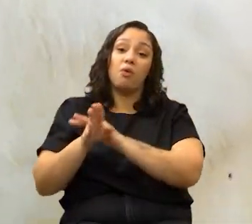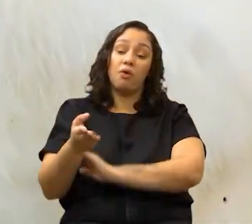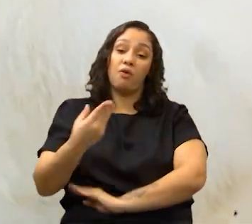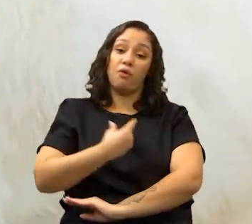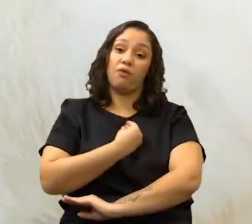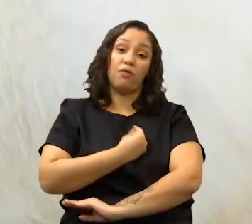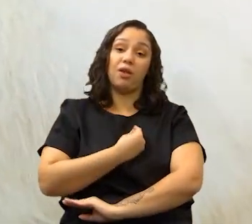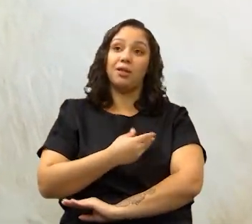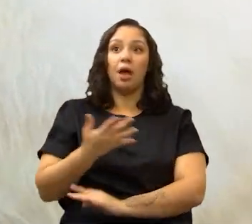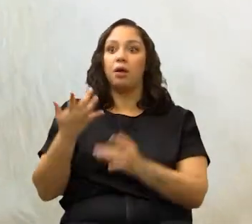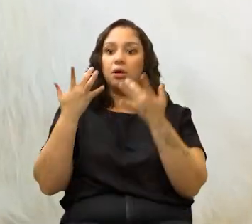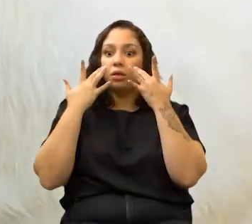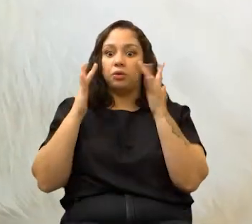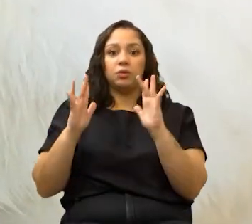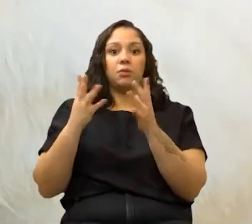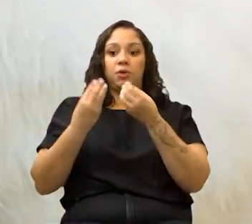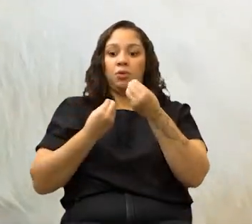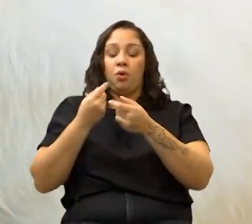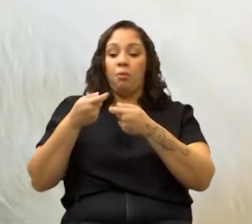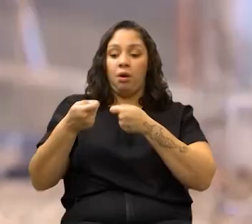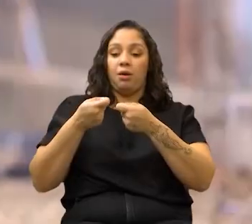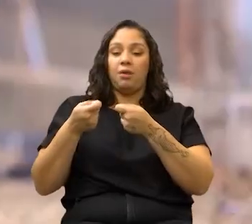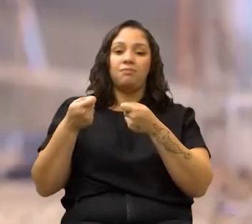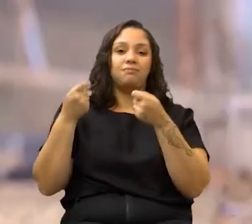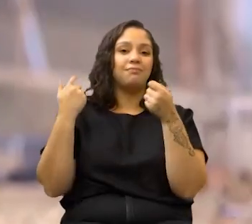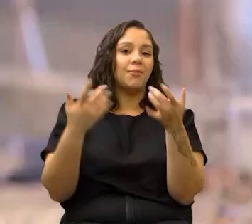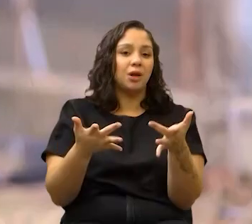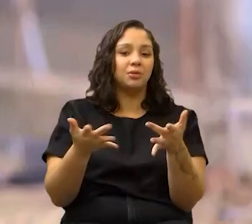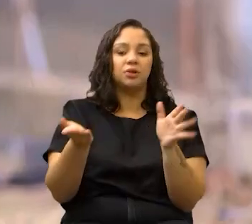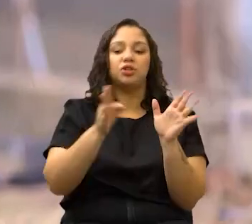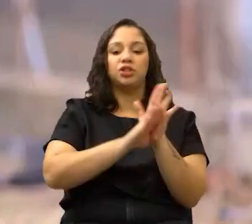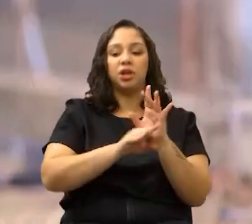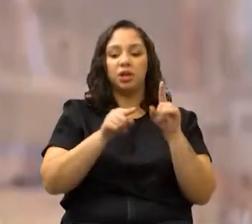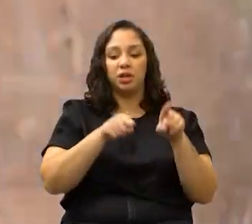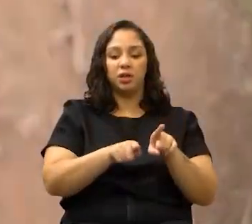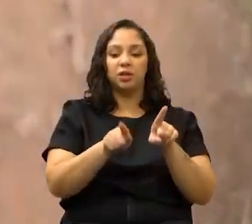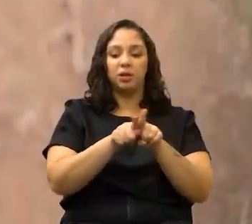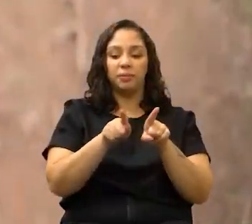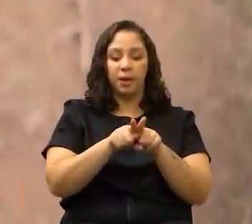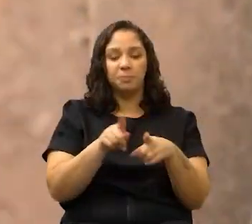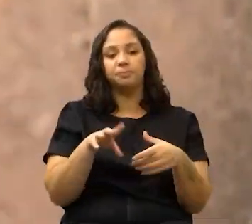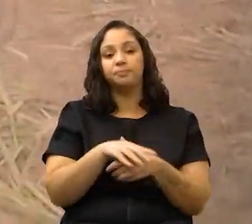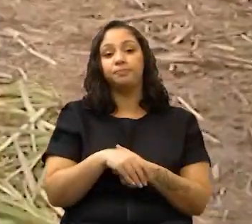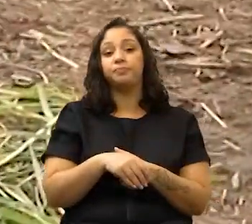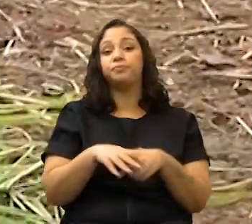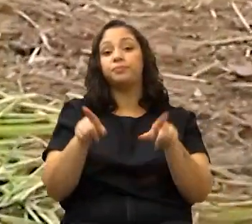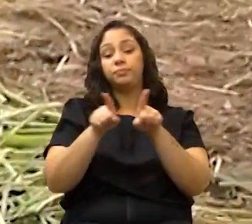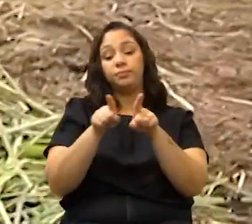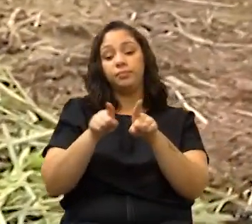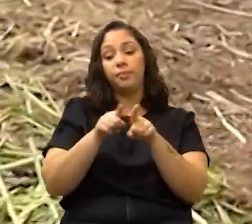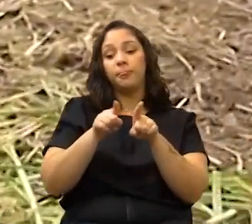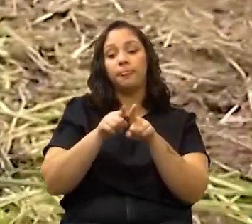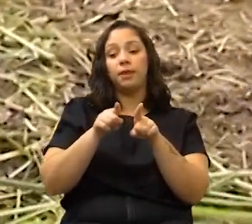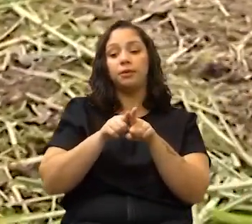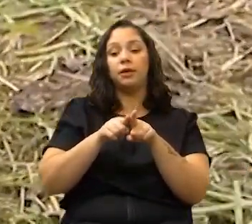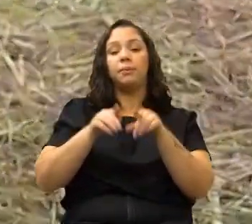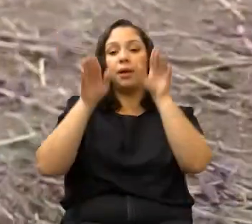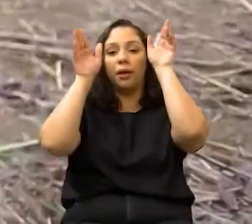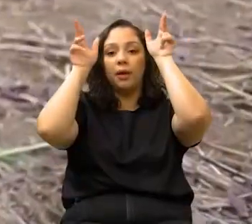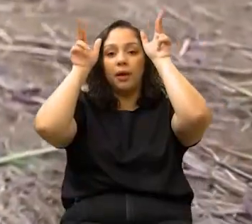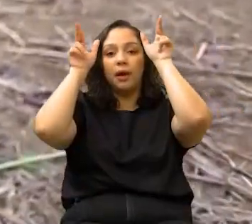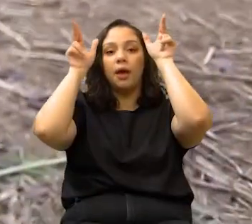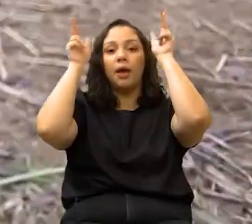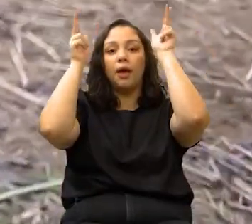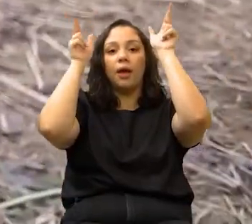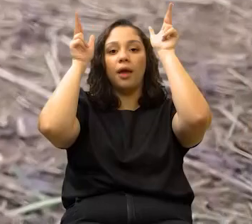consegue dar conta e abandona, tá? E aí chega para a gente. Você tem caprinos, você tem equinos,